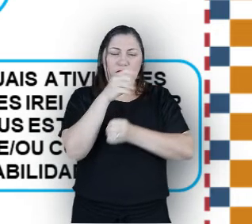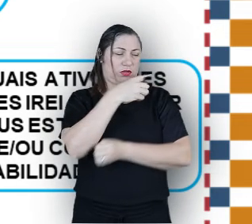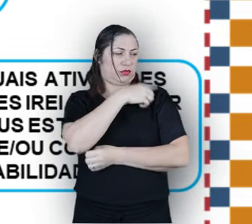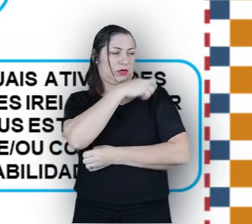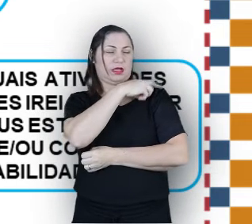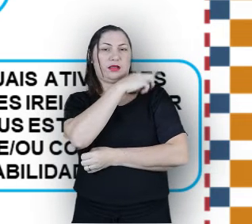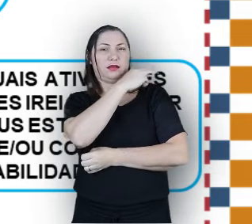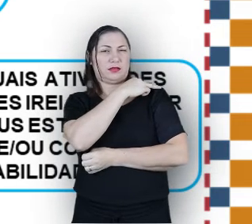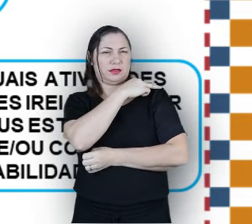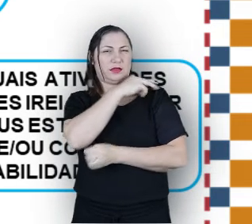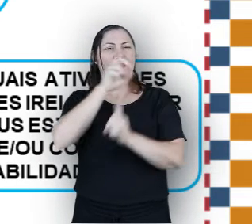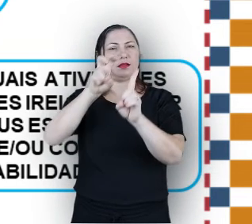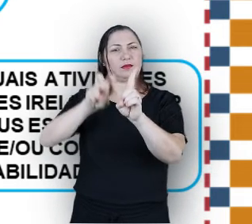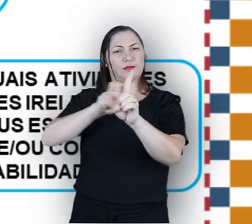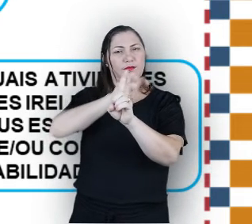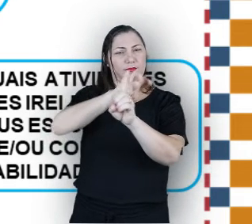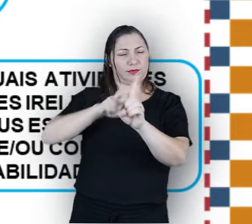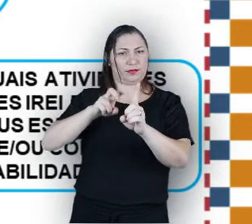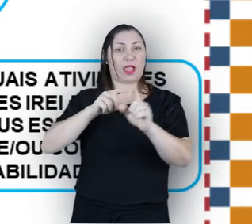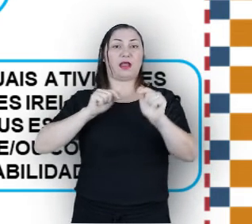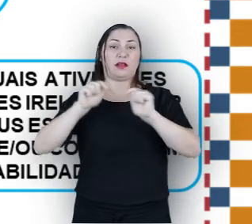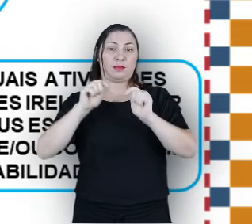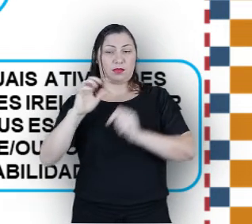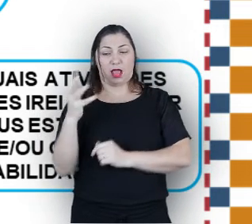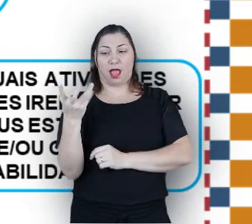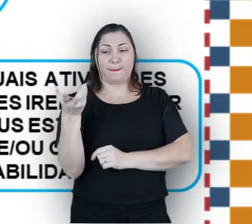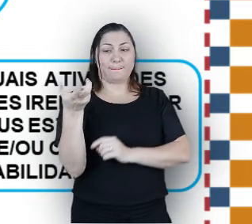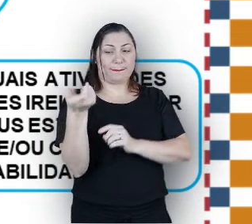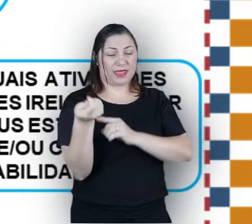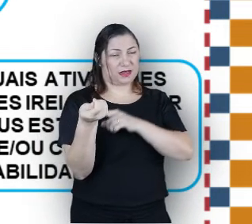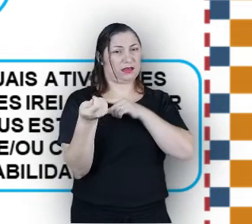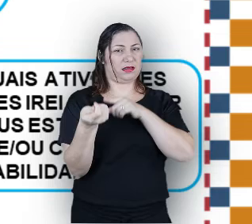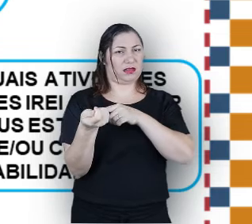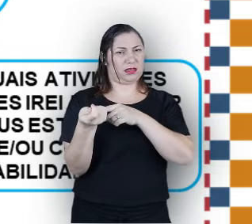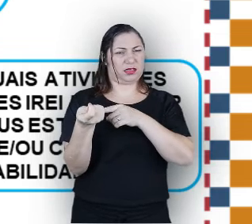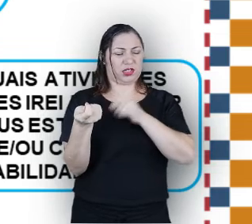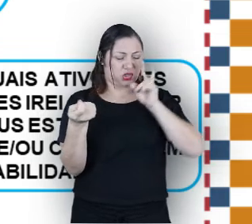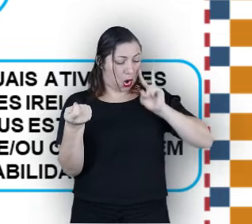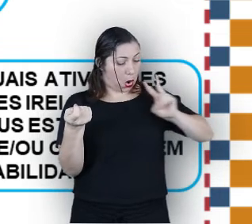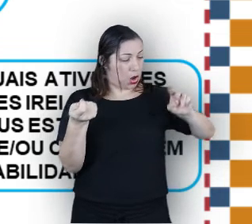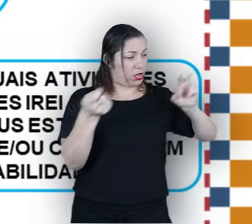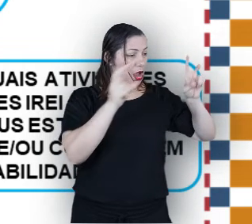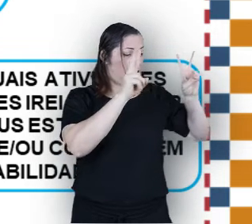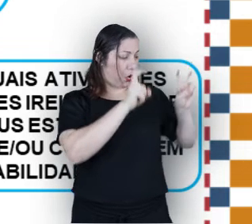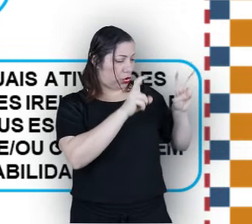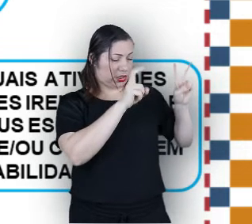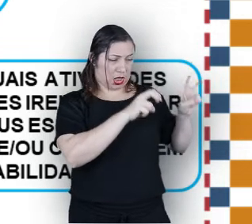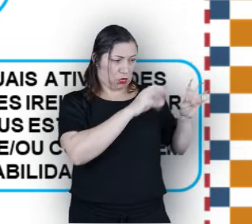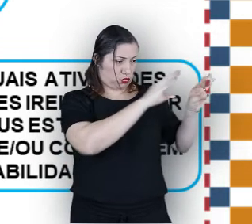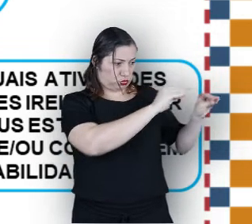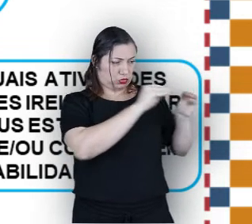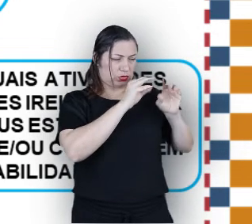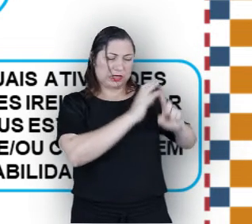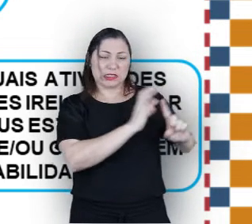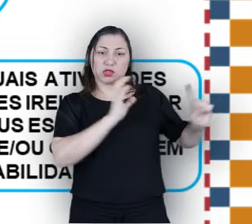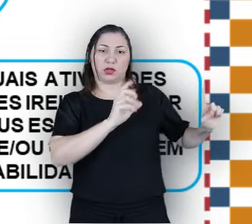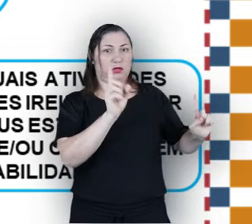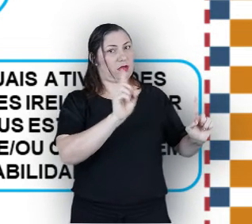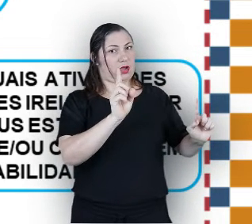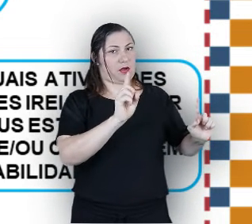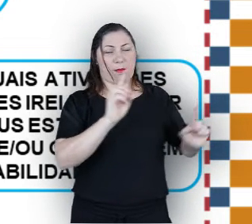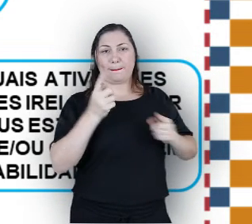a habilidade que eu quero desenvolver em meu estudante. Então, quando eu penso nessa habilidade, eu vou pensar em